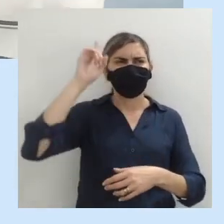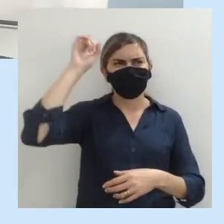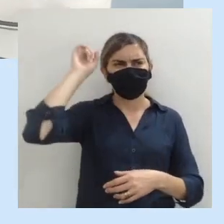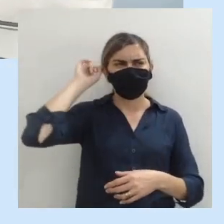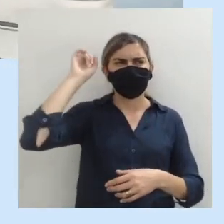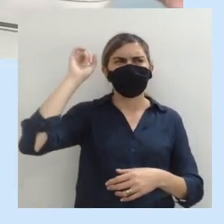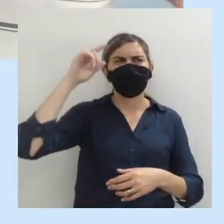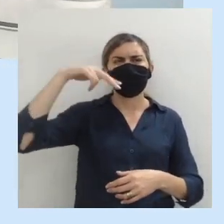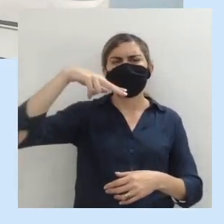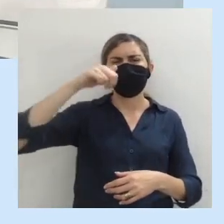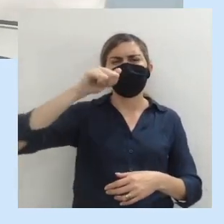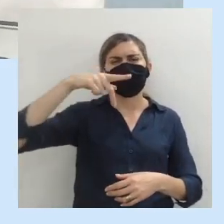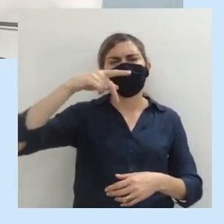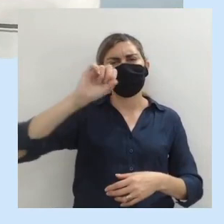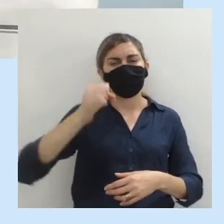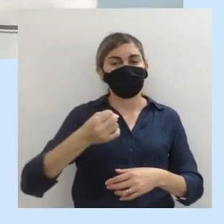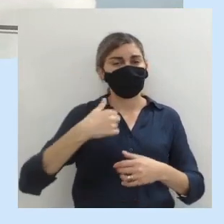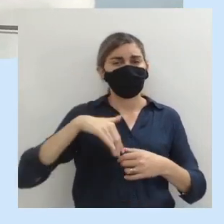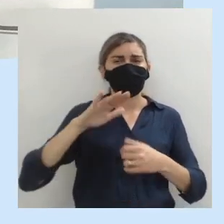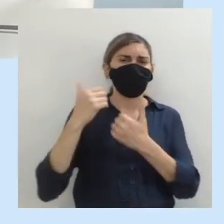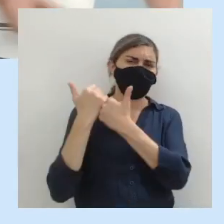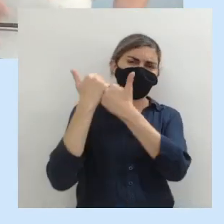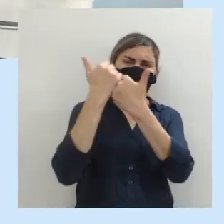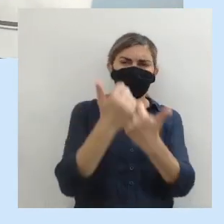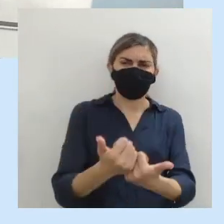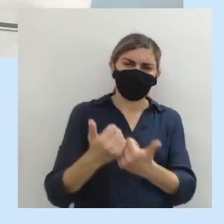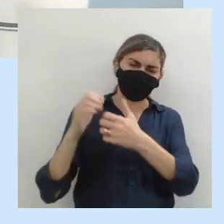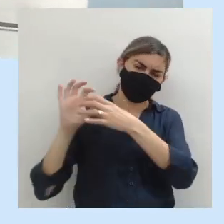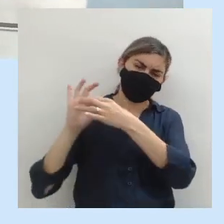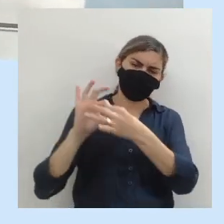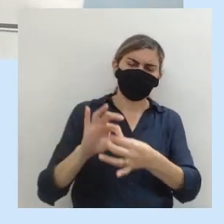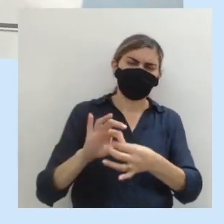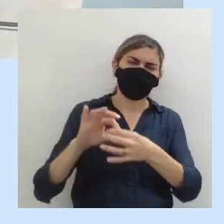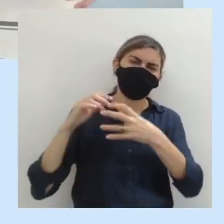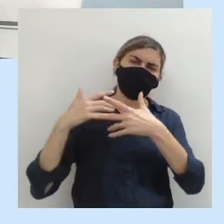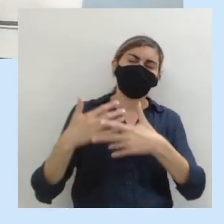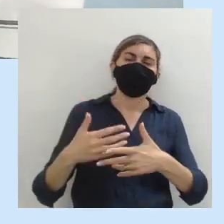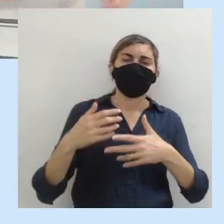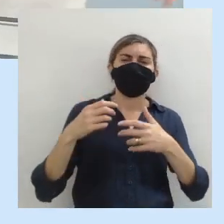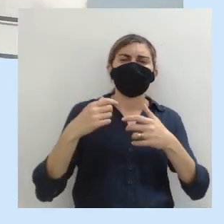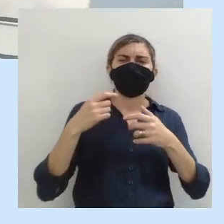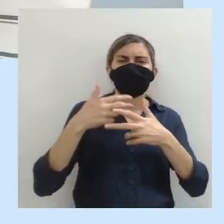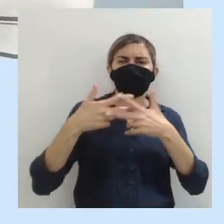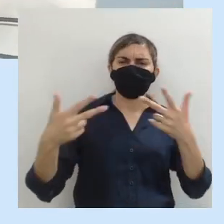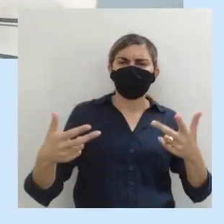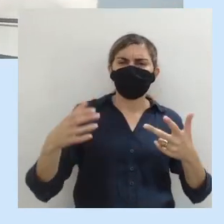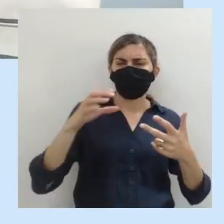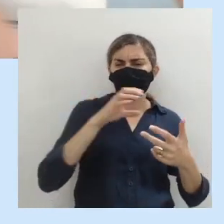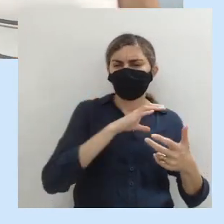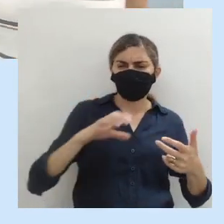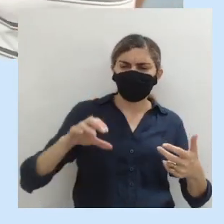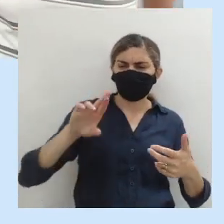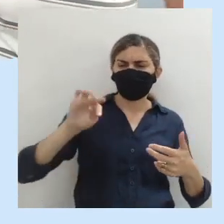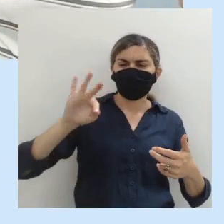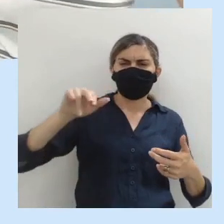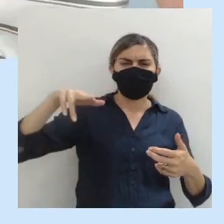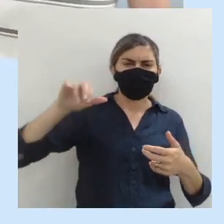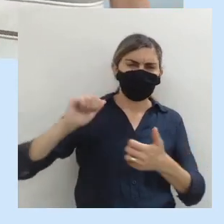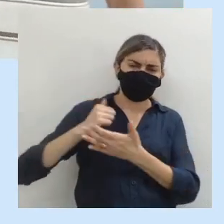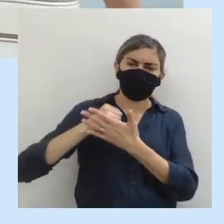dos maiores representantes dessa vertente. Ele sistematizou aspectos do cristianismo